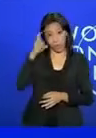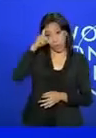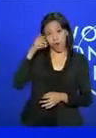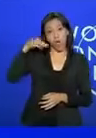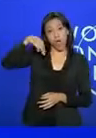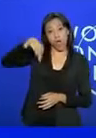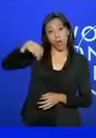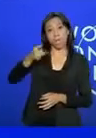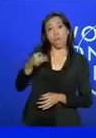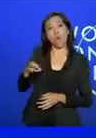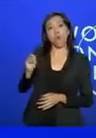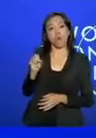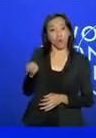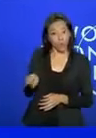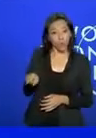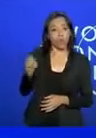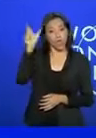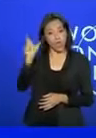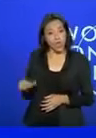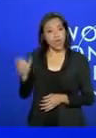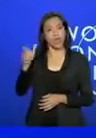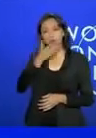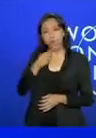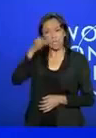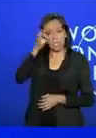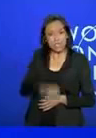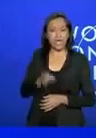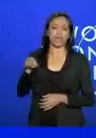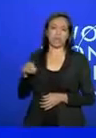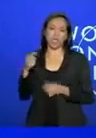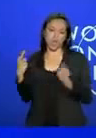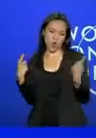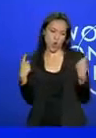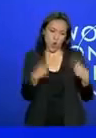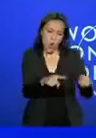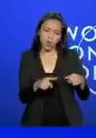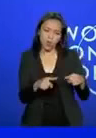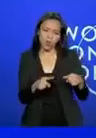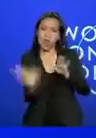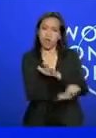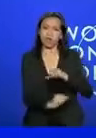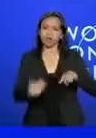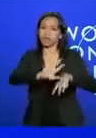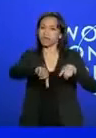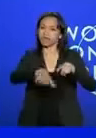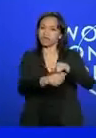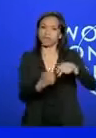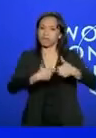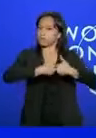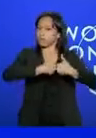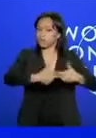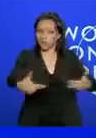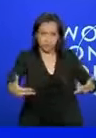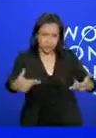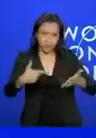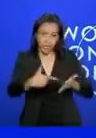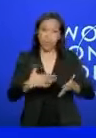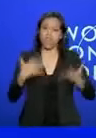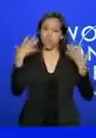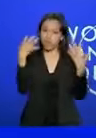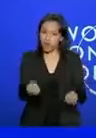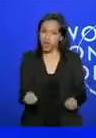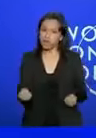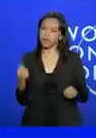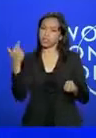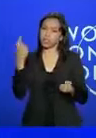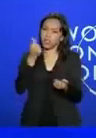o homem certo para o combate à corrupção e para o combate à lavagem de dinheiro. Vamos investir pesado